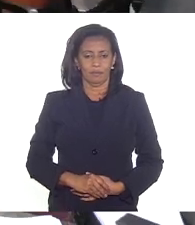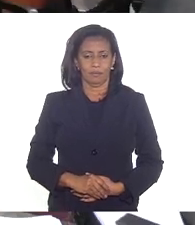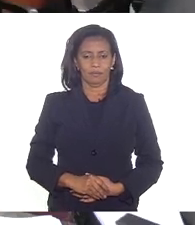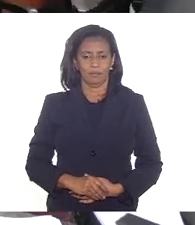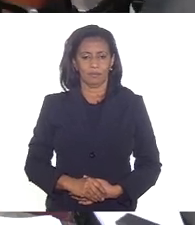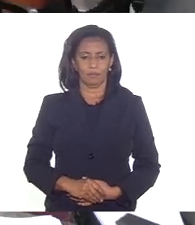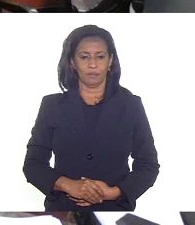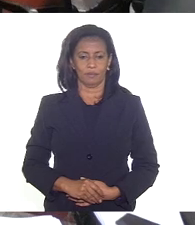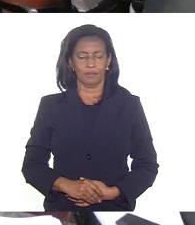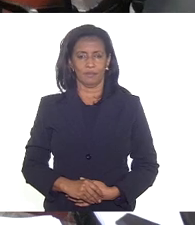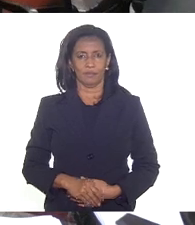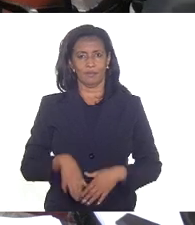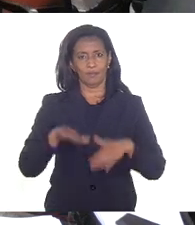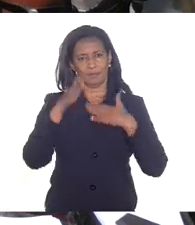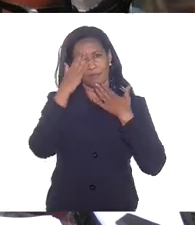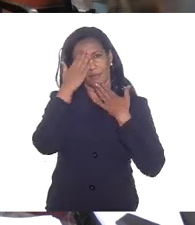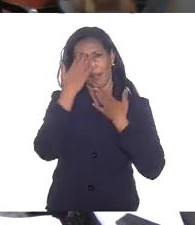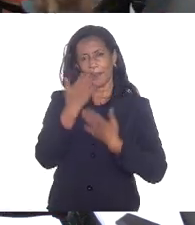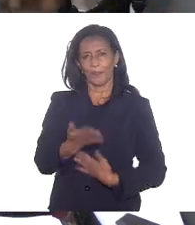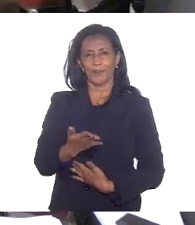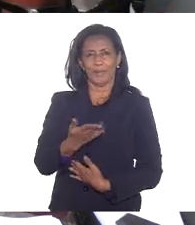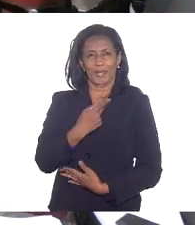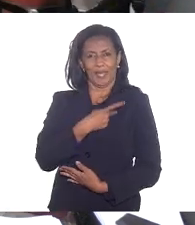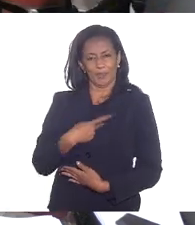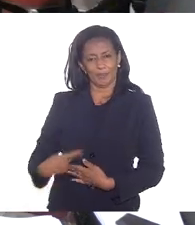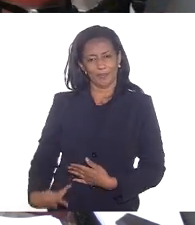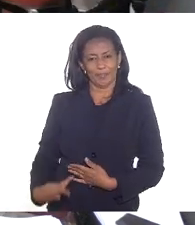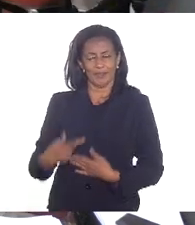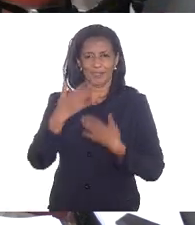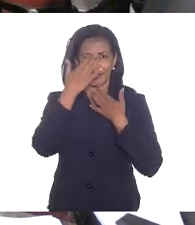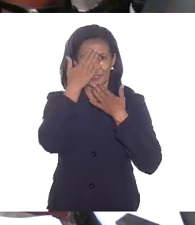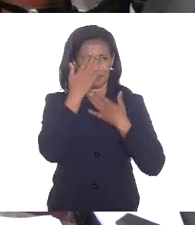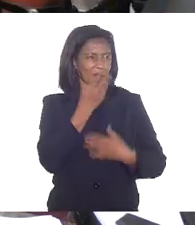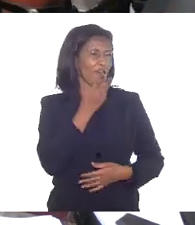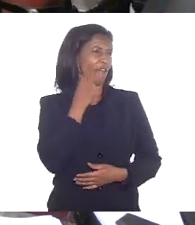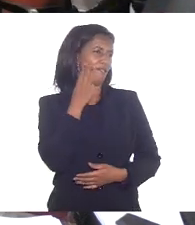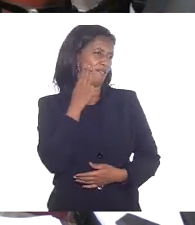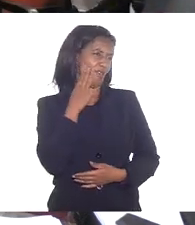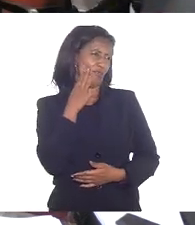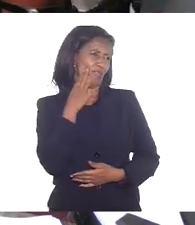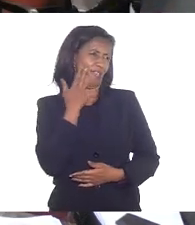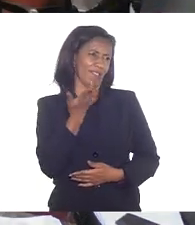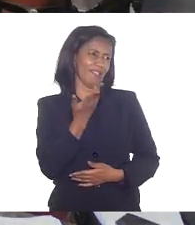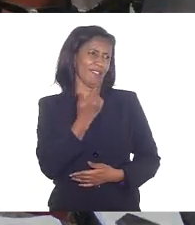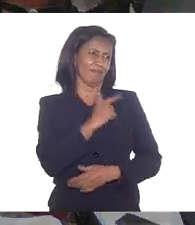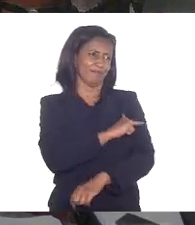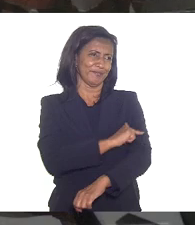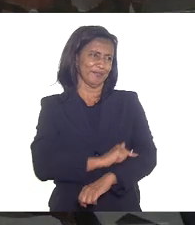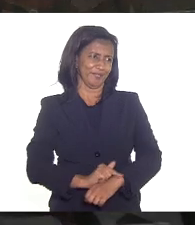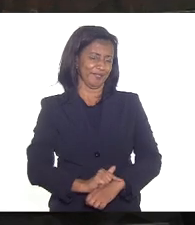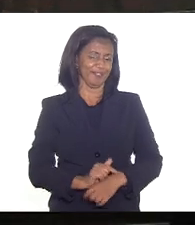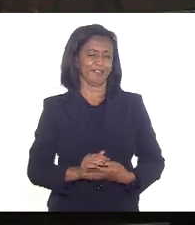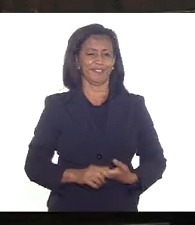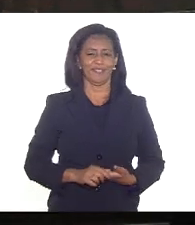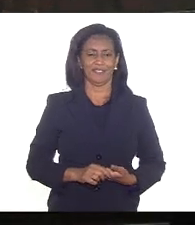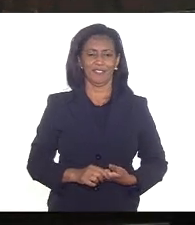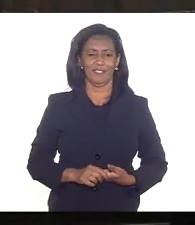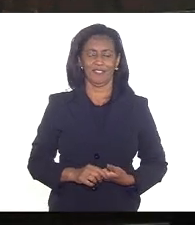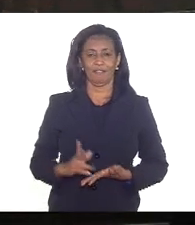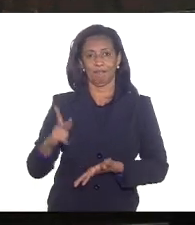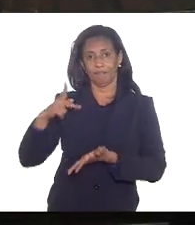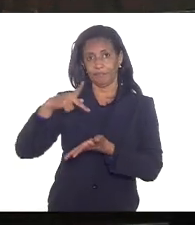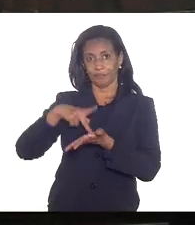e obrigado Presidente Obrigado Deputado waldeck também pela gentileza na